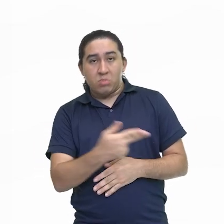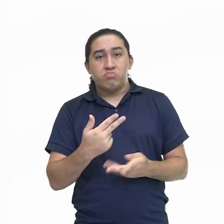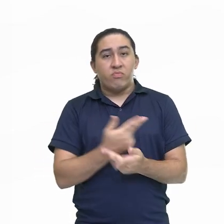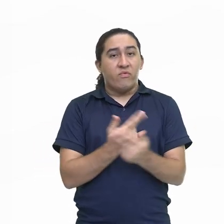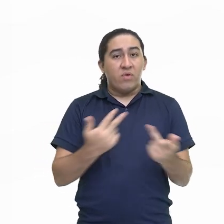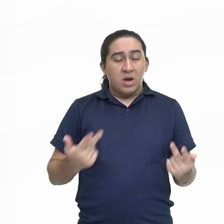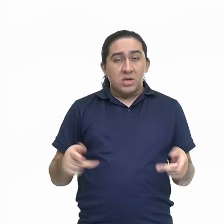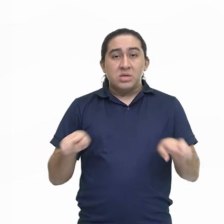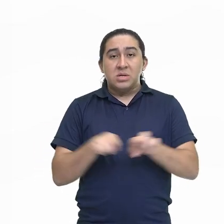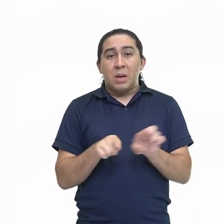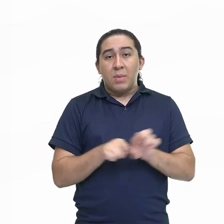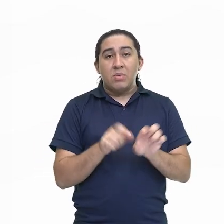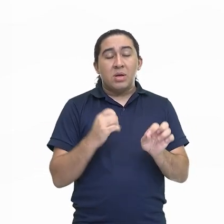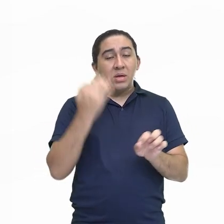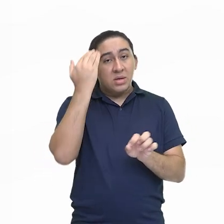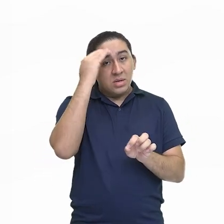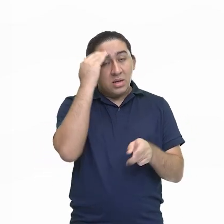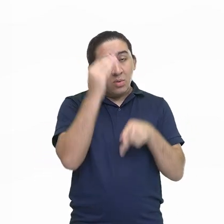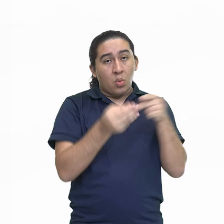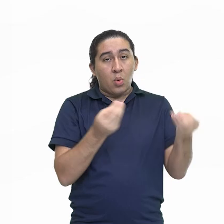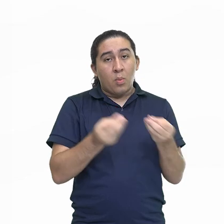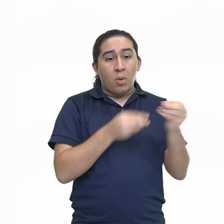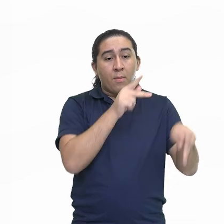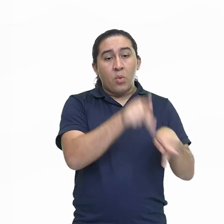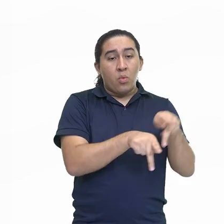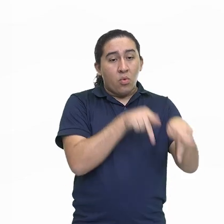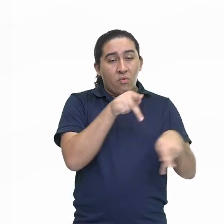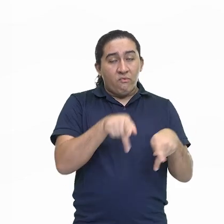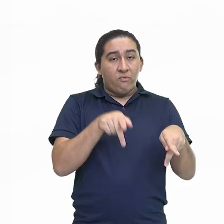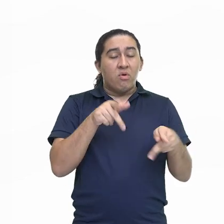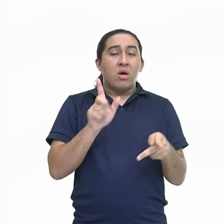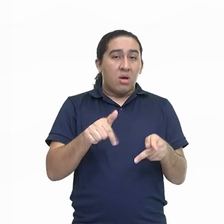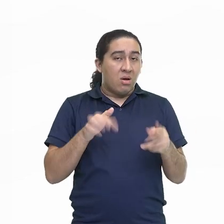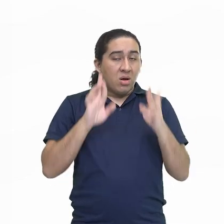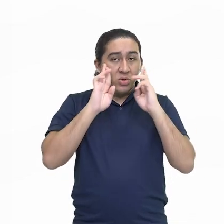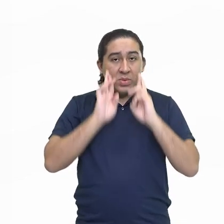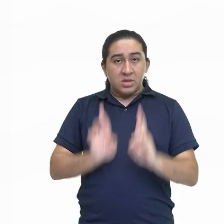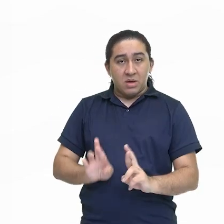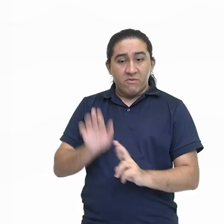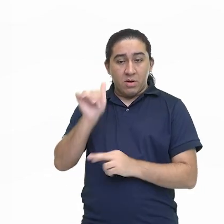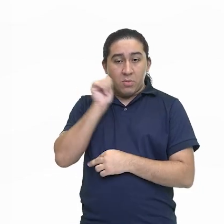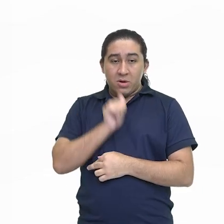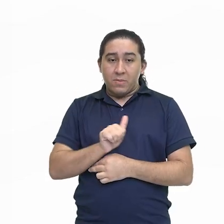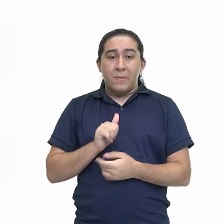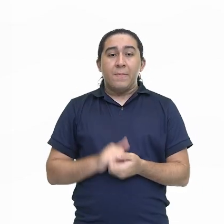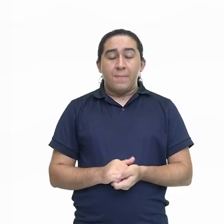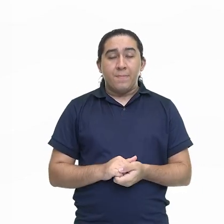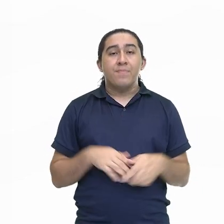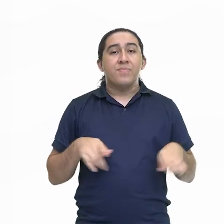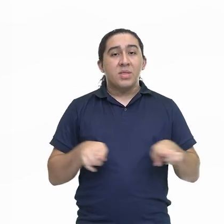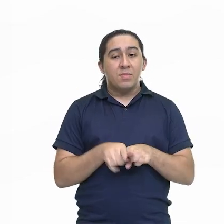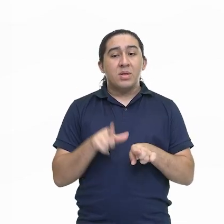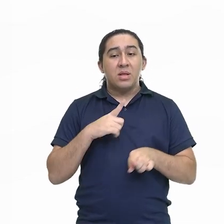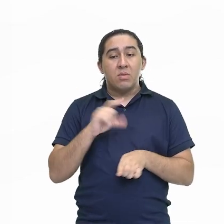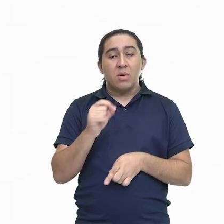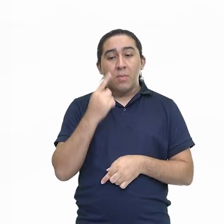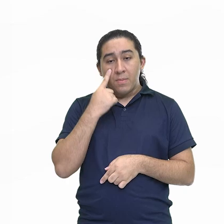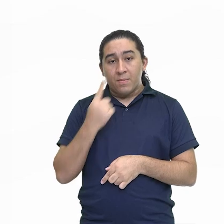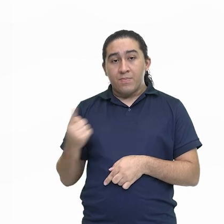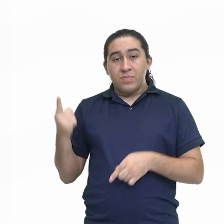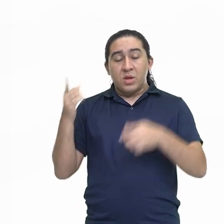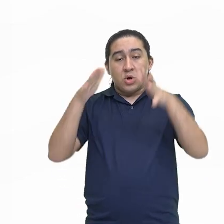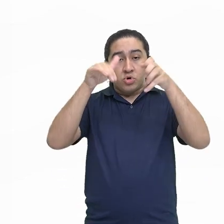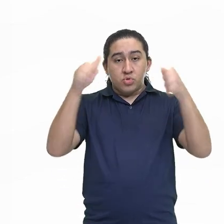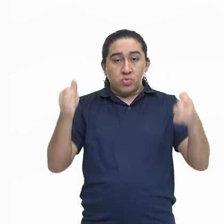e a confiança do público, certo? E aí nós temos as esculturas e instalações. Esculturas